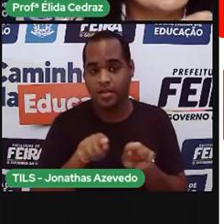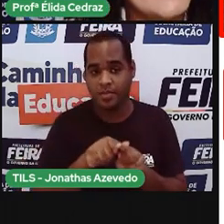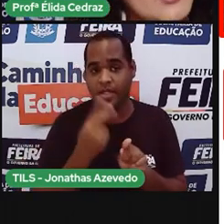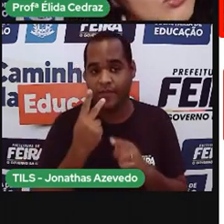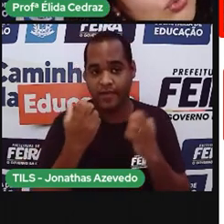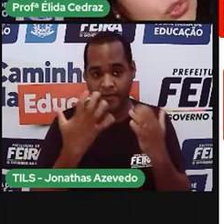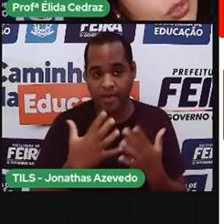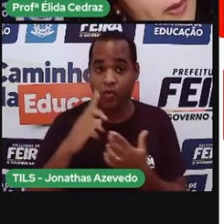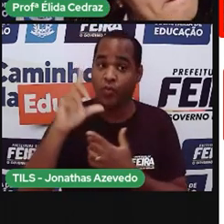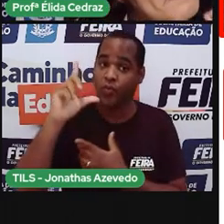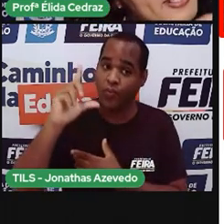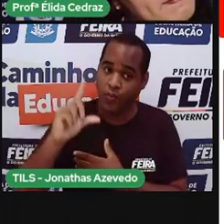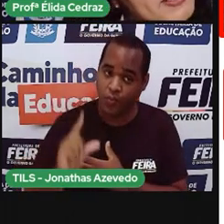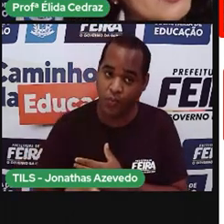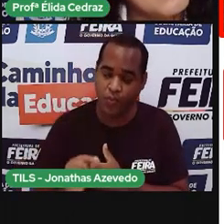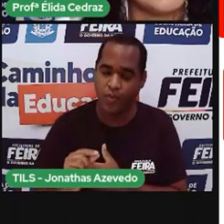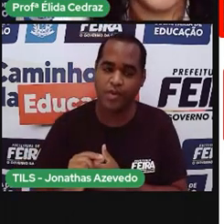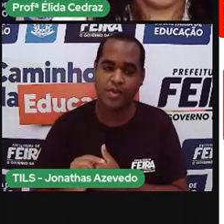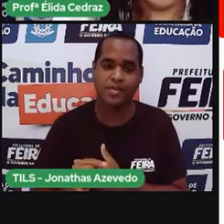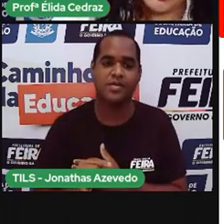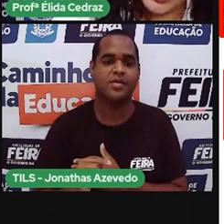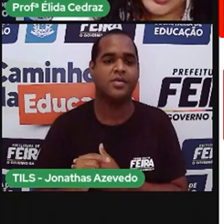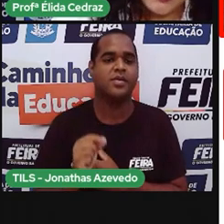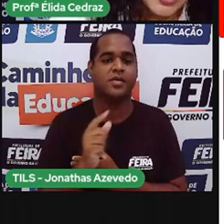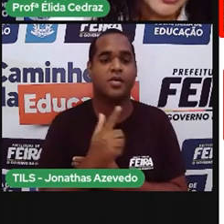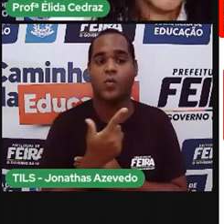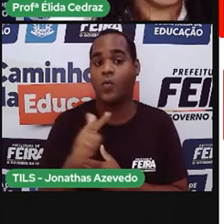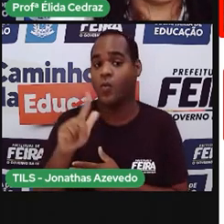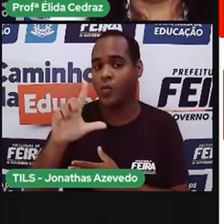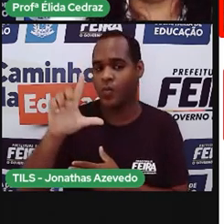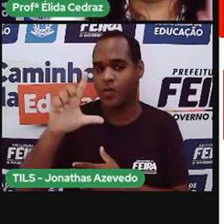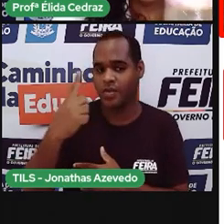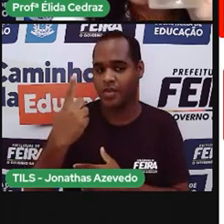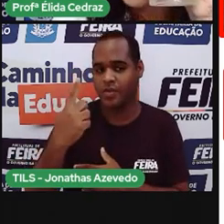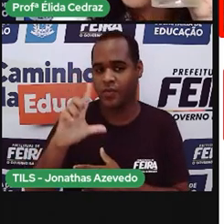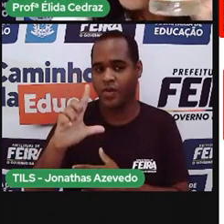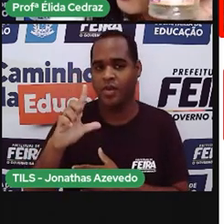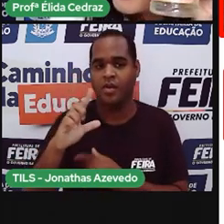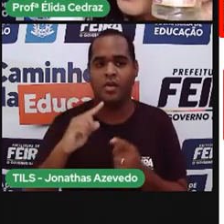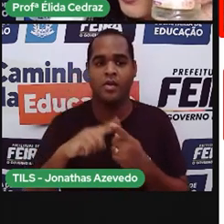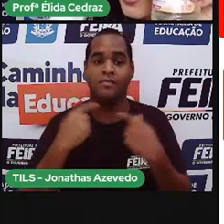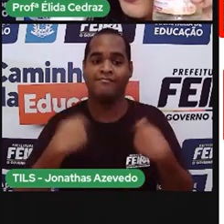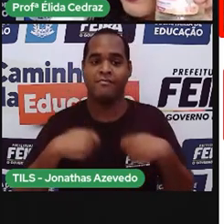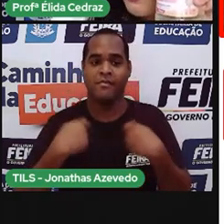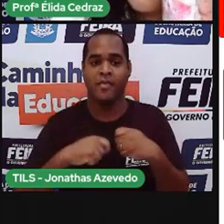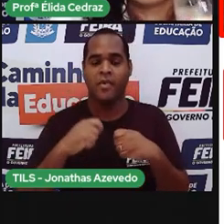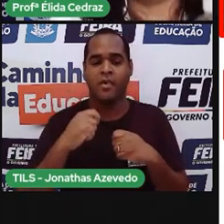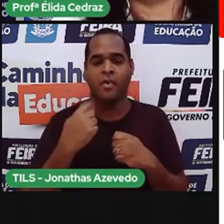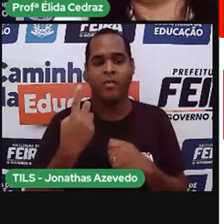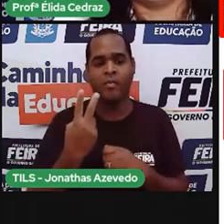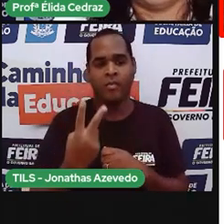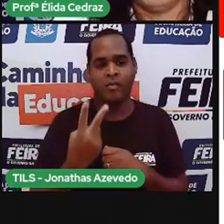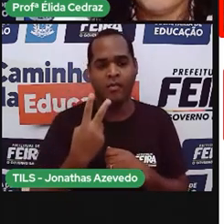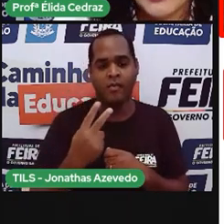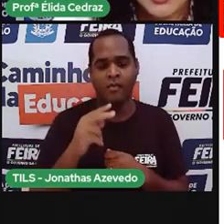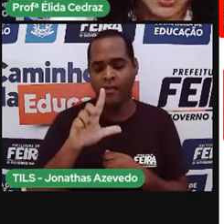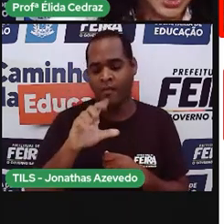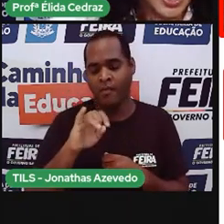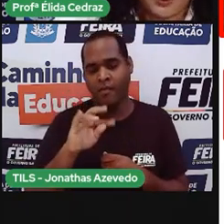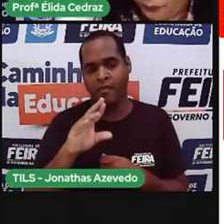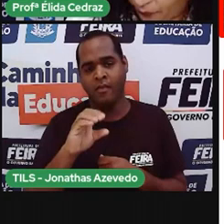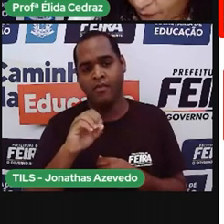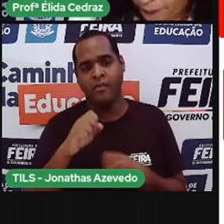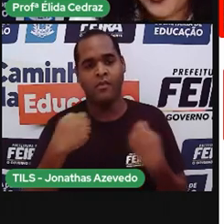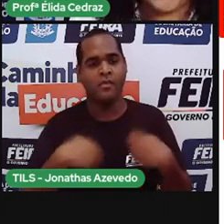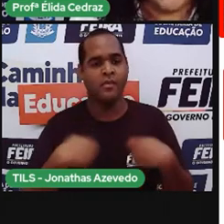é menos, bem menos do que 1 litro. Eu preciso de dois desses para fazer 1 litro